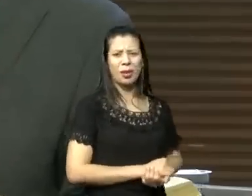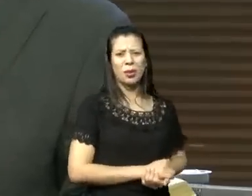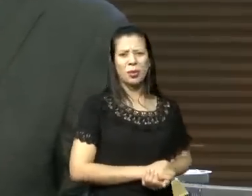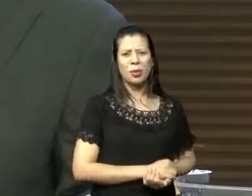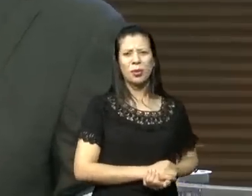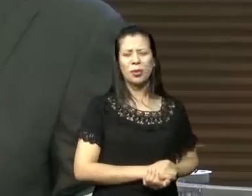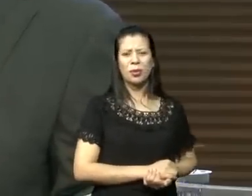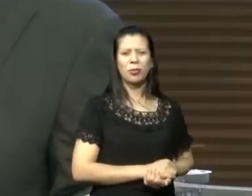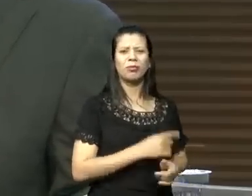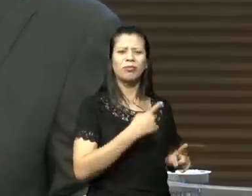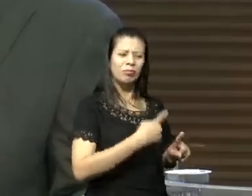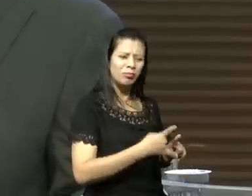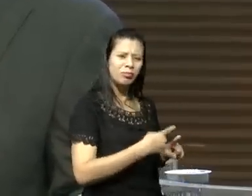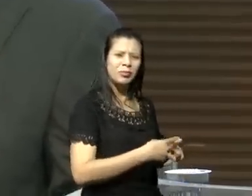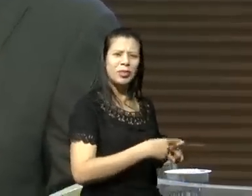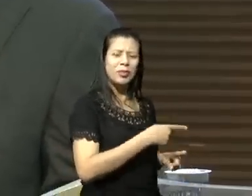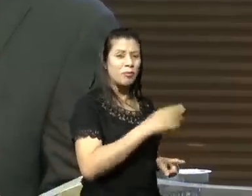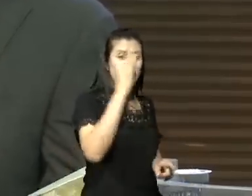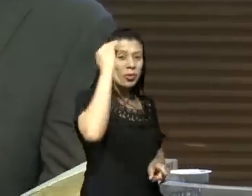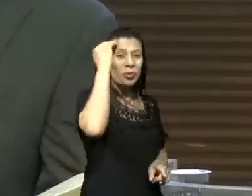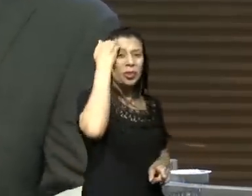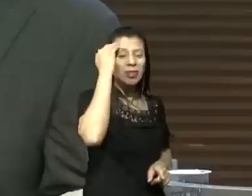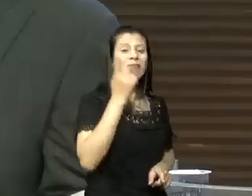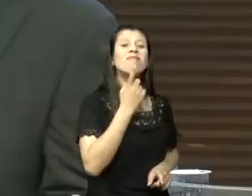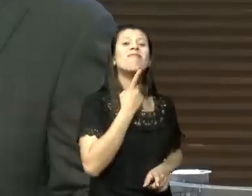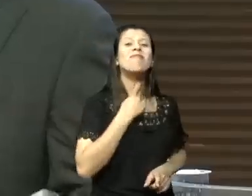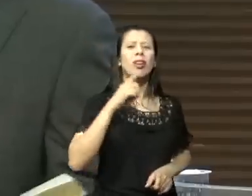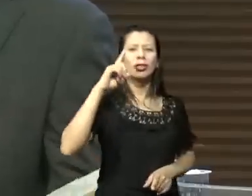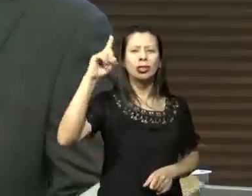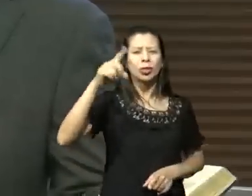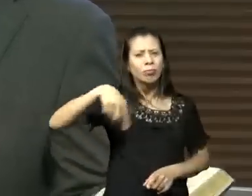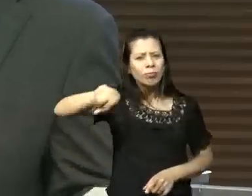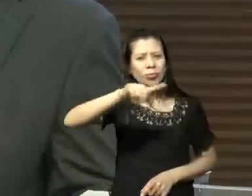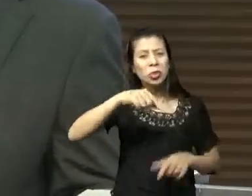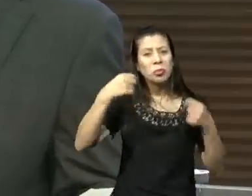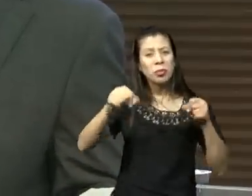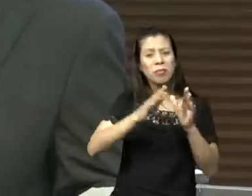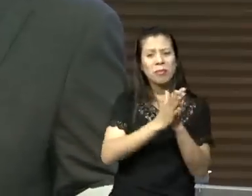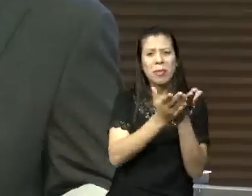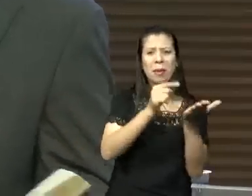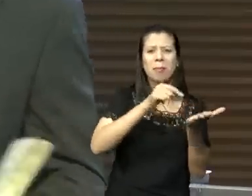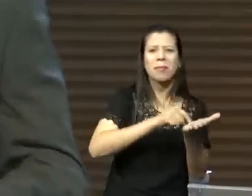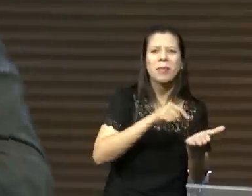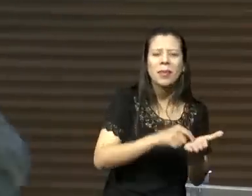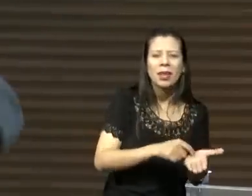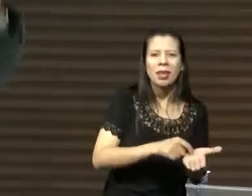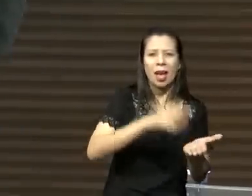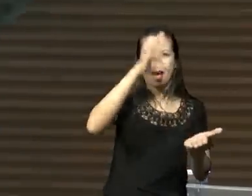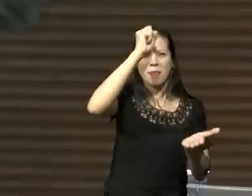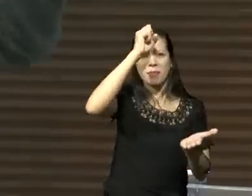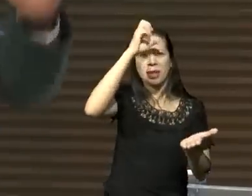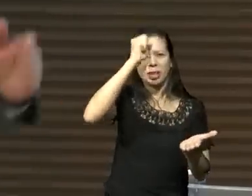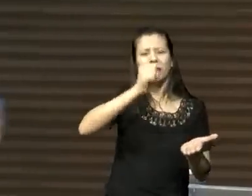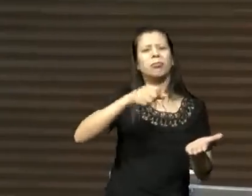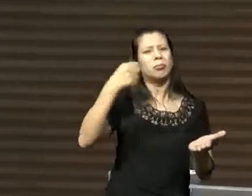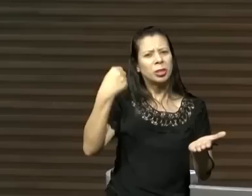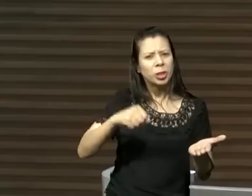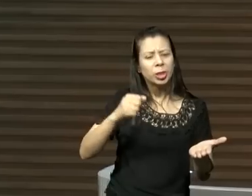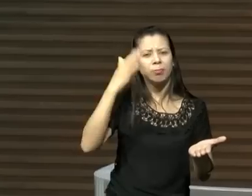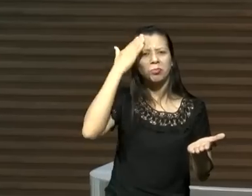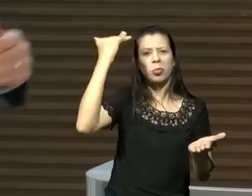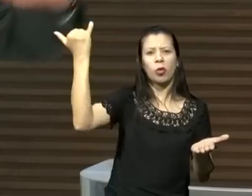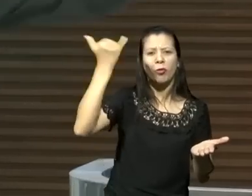é você que você não precisa de Bíblia de espírito profecia que você tem que seguir humanistas